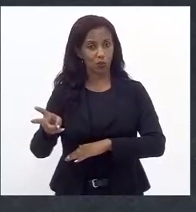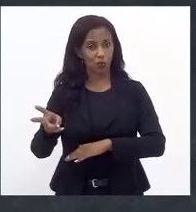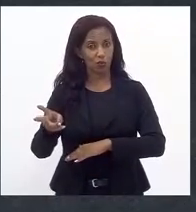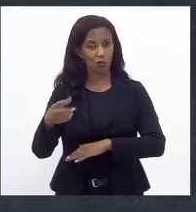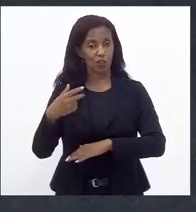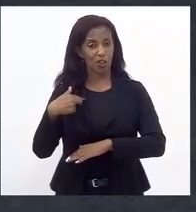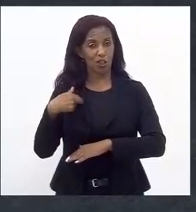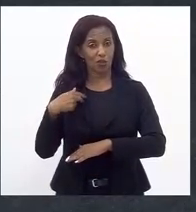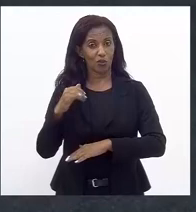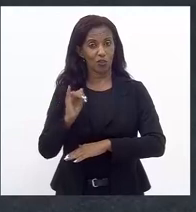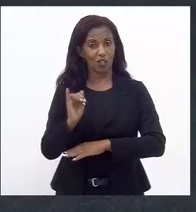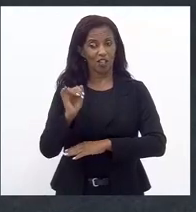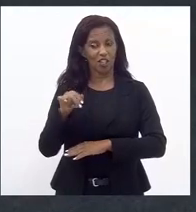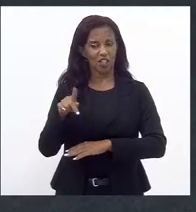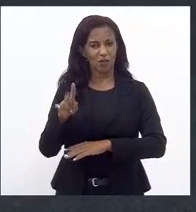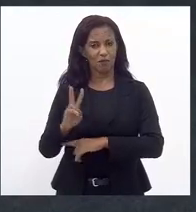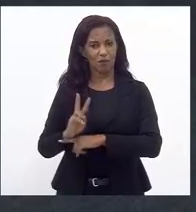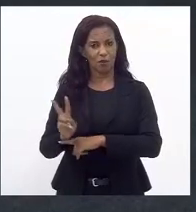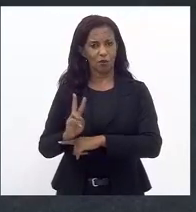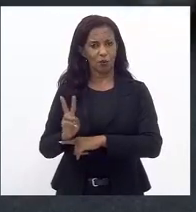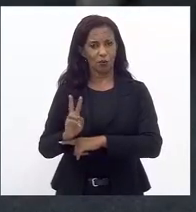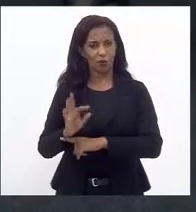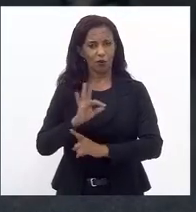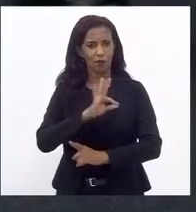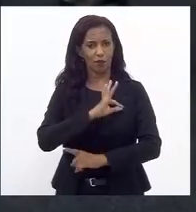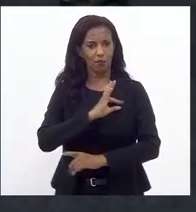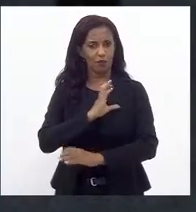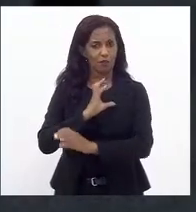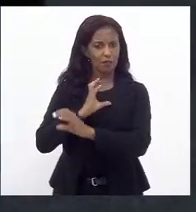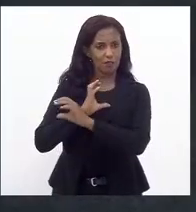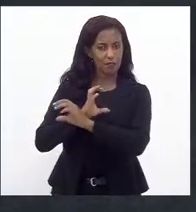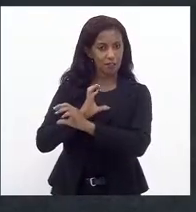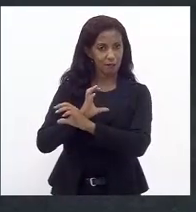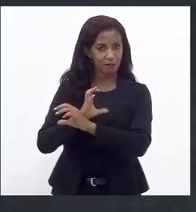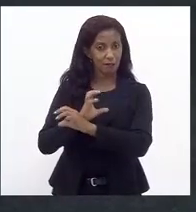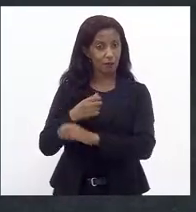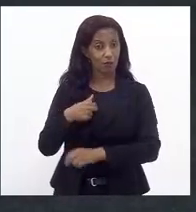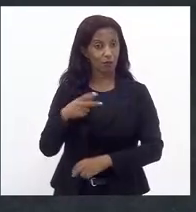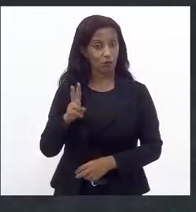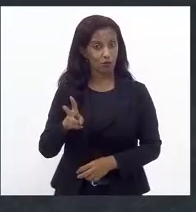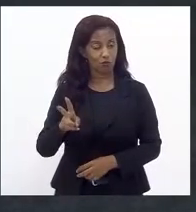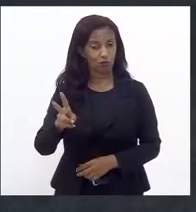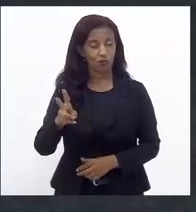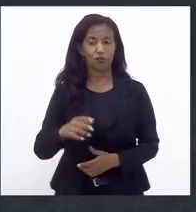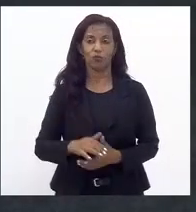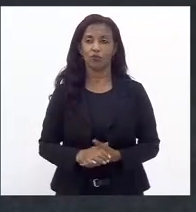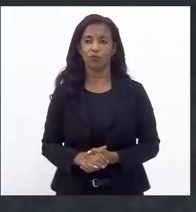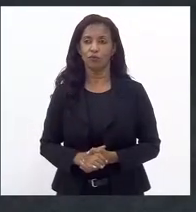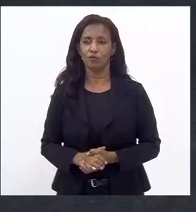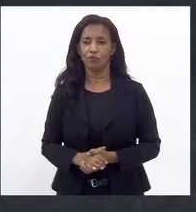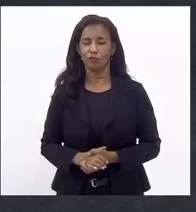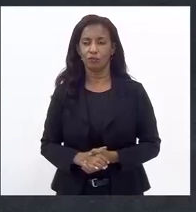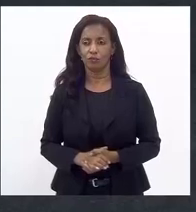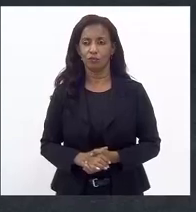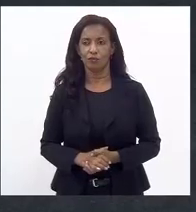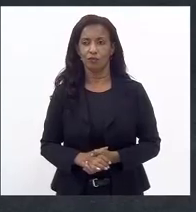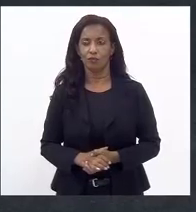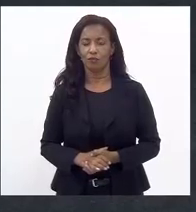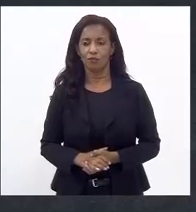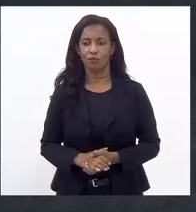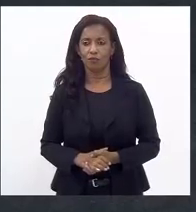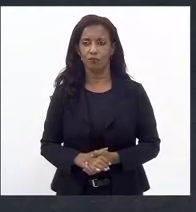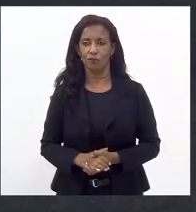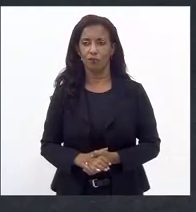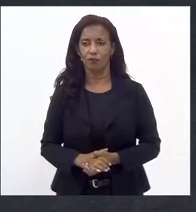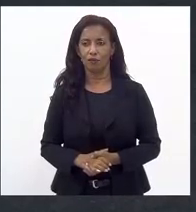inspetor da Polícia Civil do estado do Rio de Janeiro Oi tia